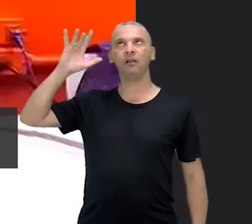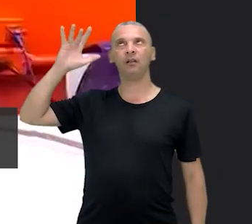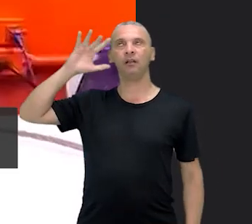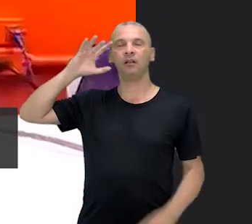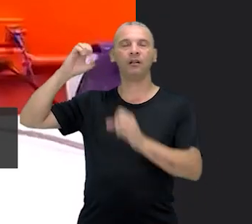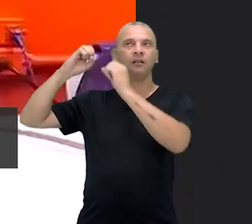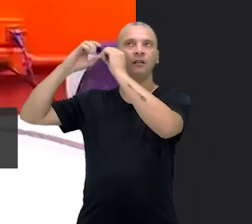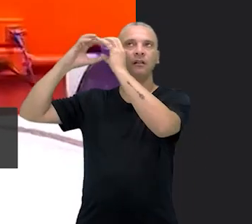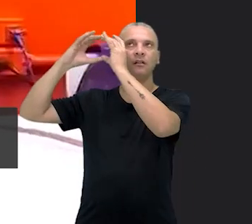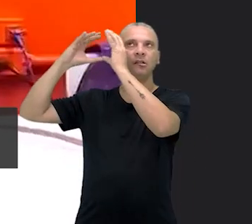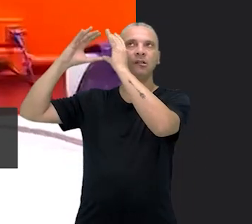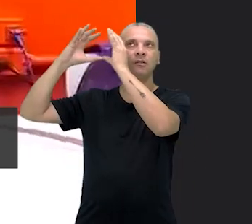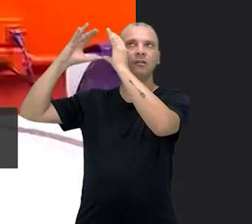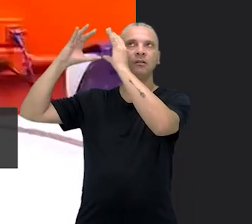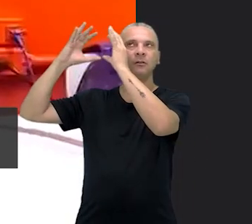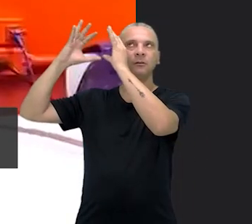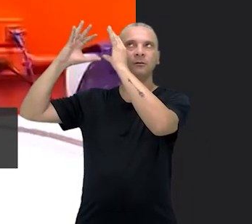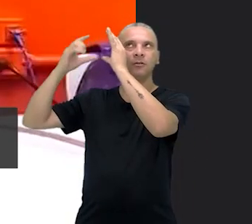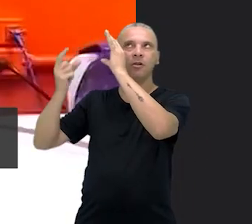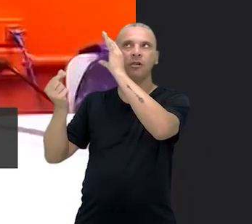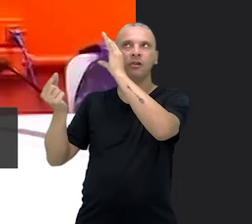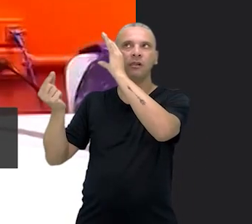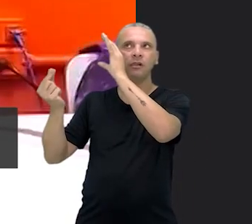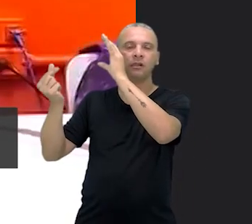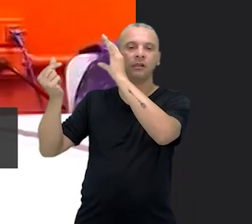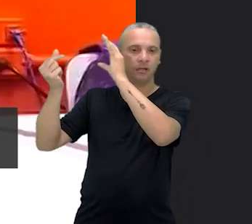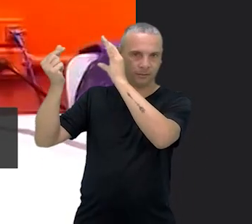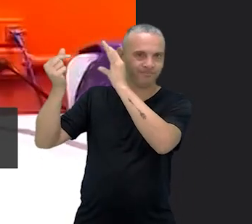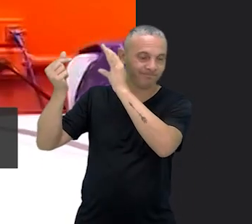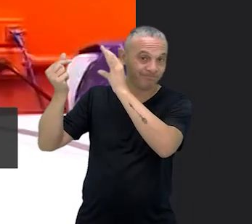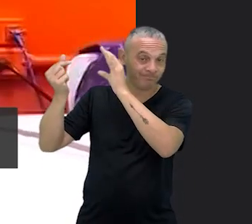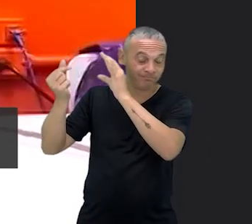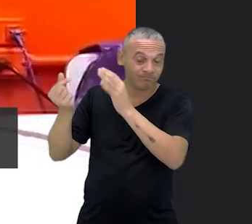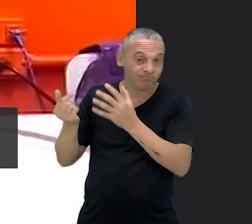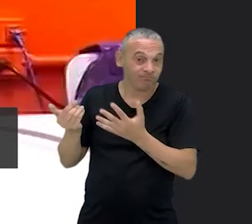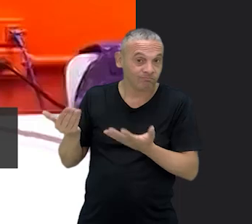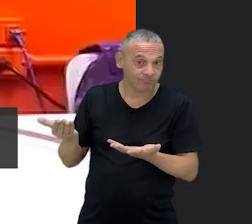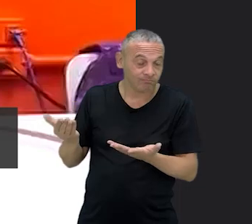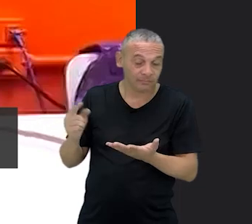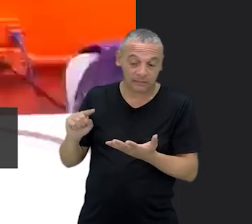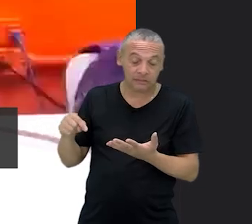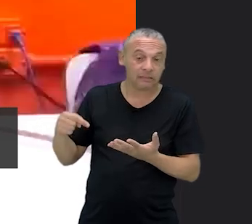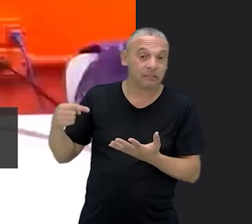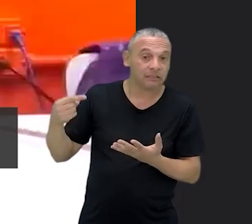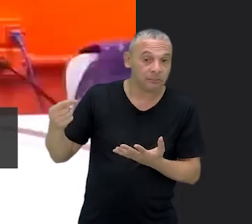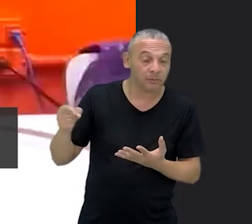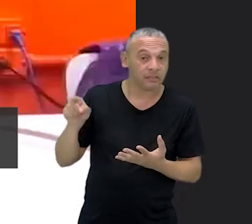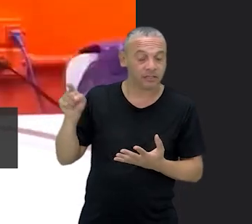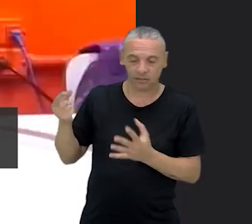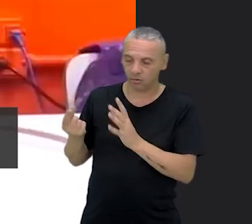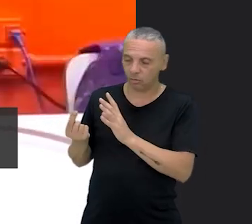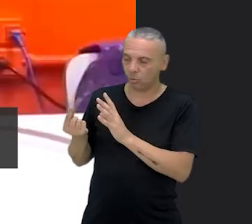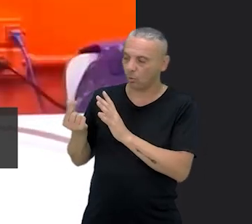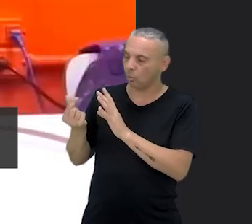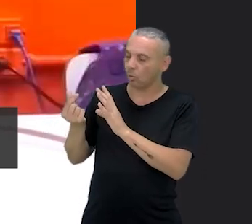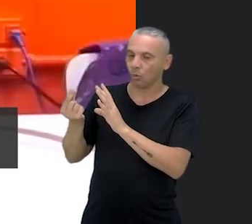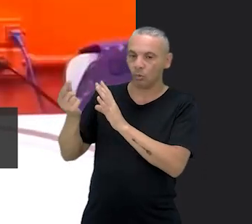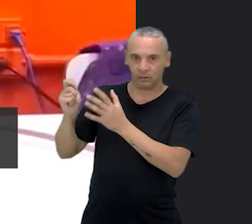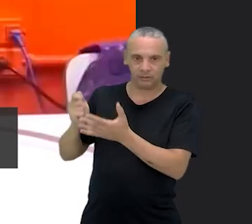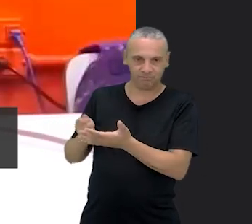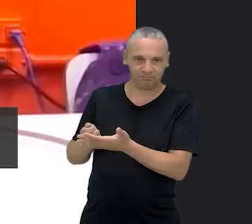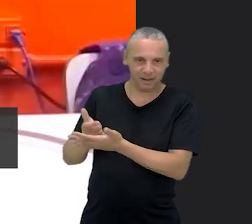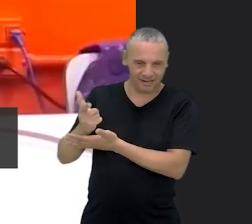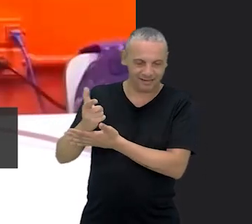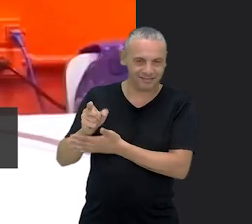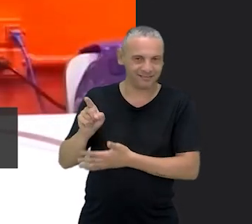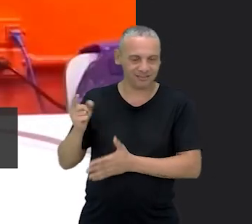momento, pensou só no lado financeiro, e no final, mesmo ele pagando aqueles 100 contos de